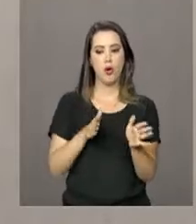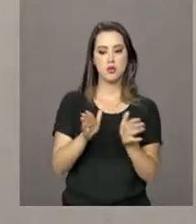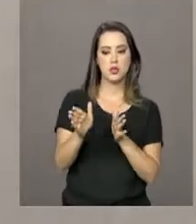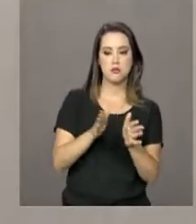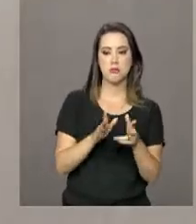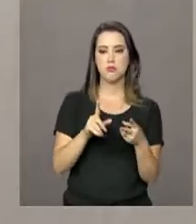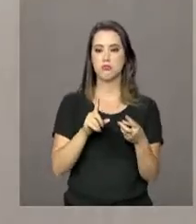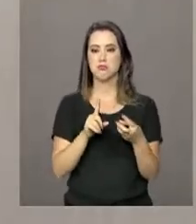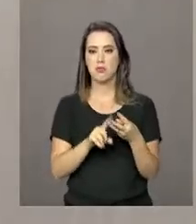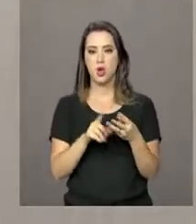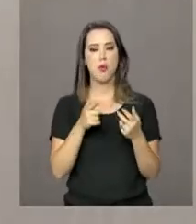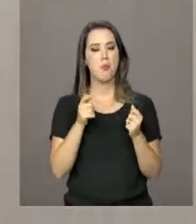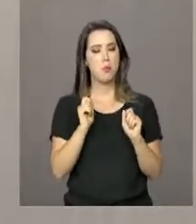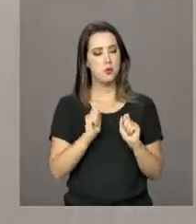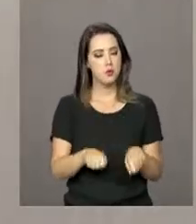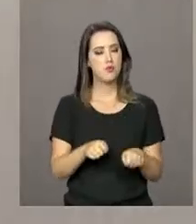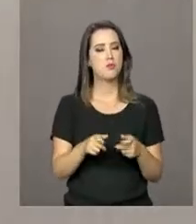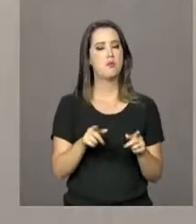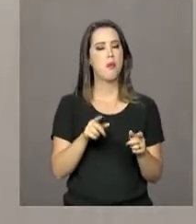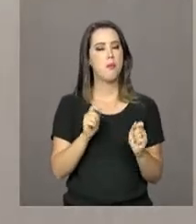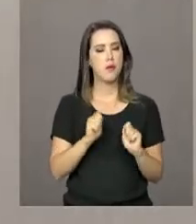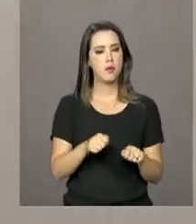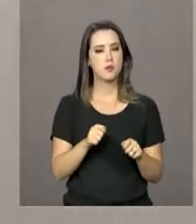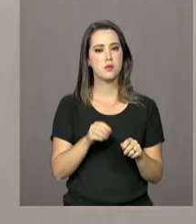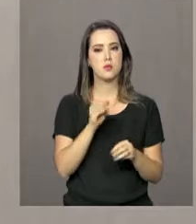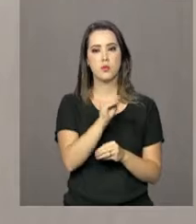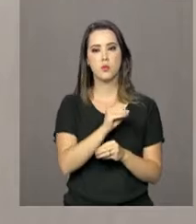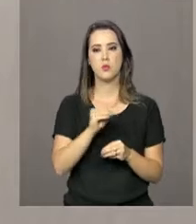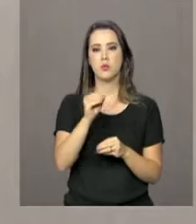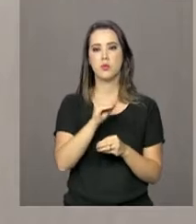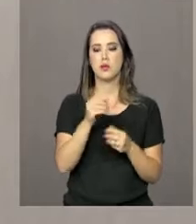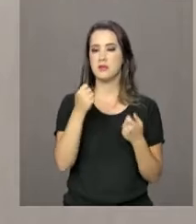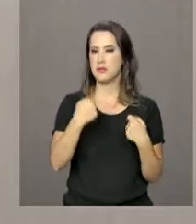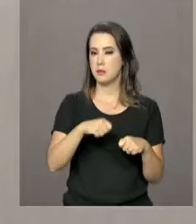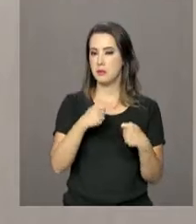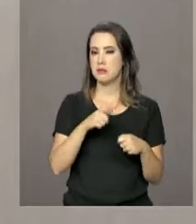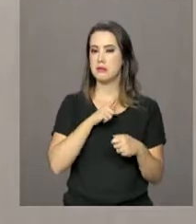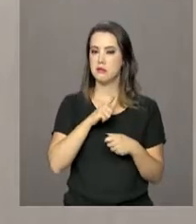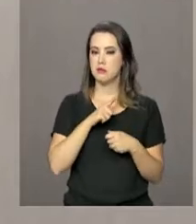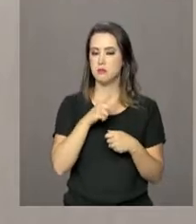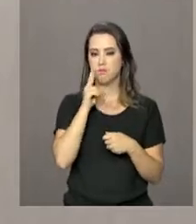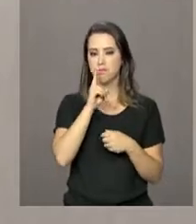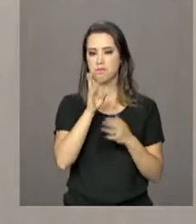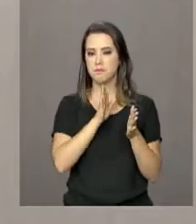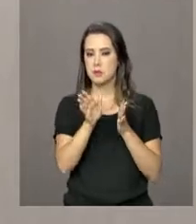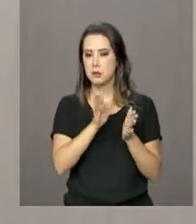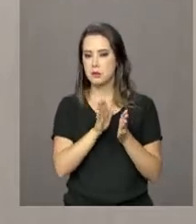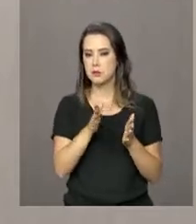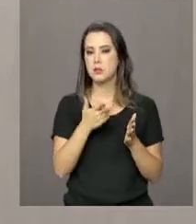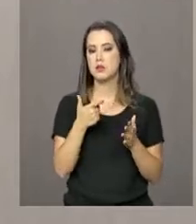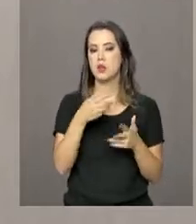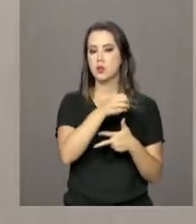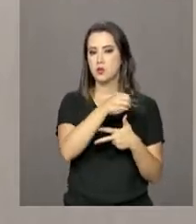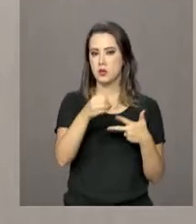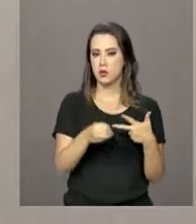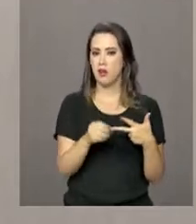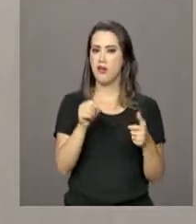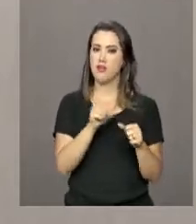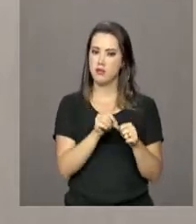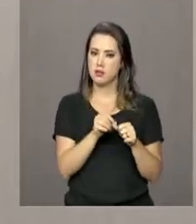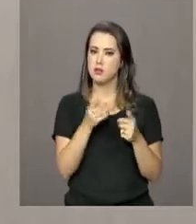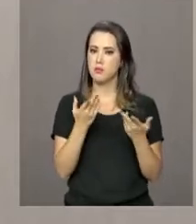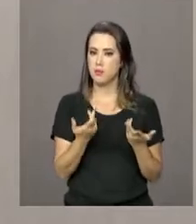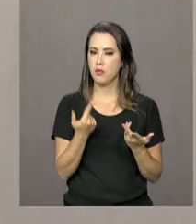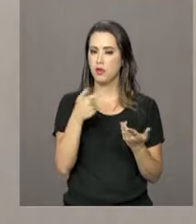condições para aqueles de fato possam ter atendidas essas necessidades e poder então realizar o enem ea consequência